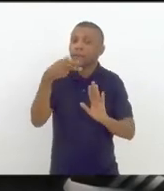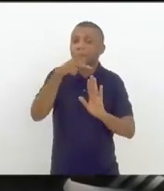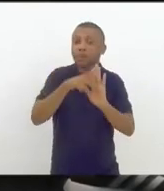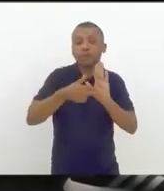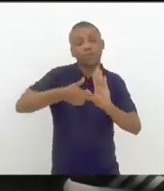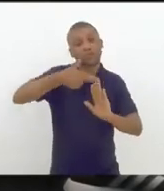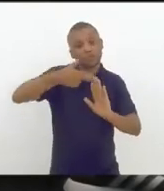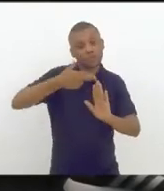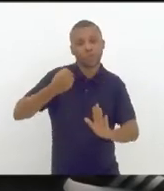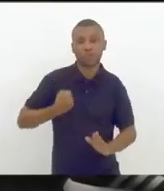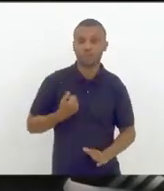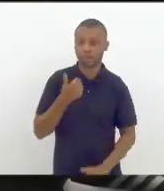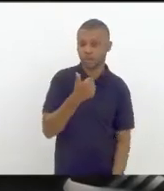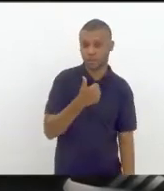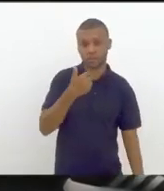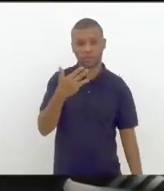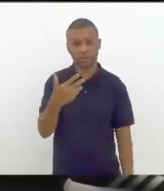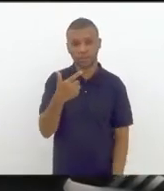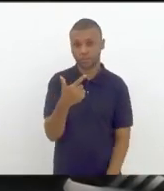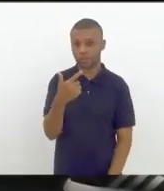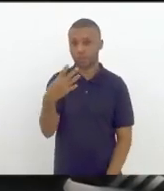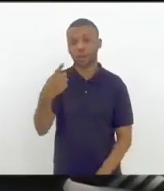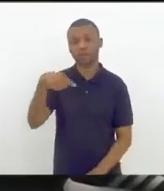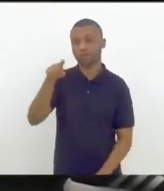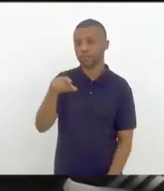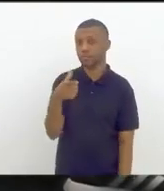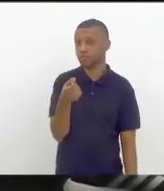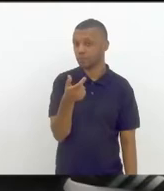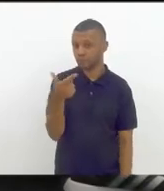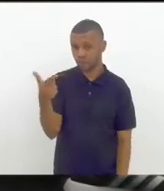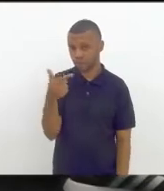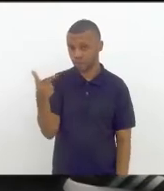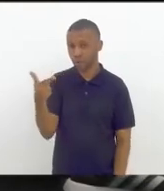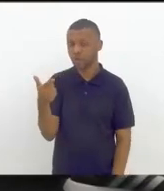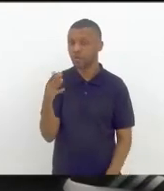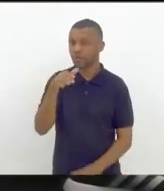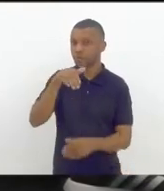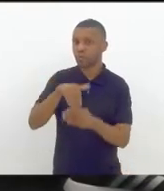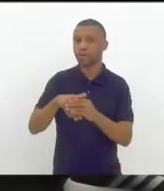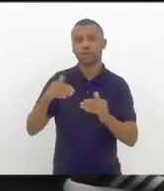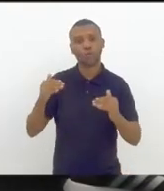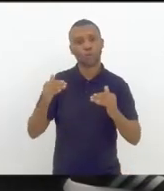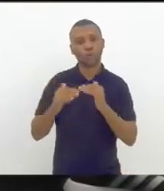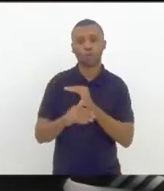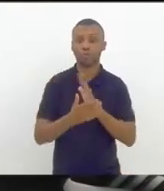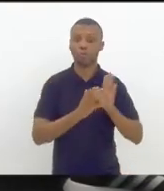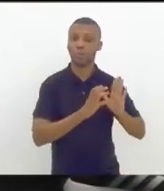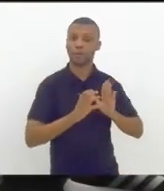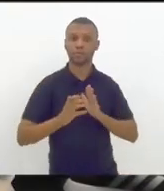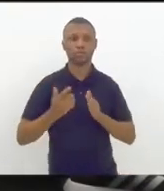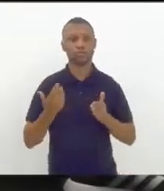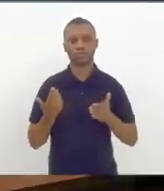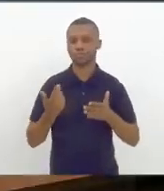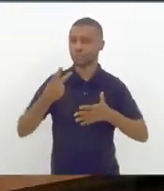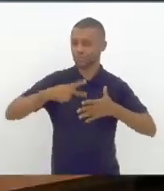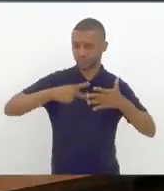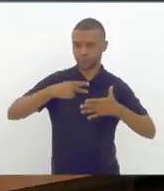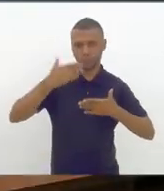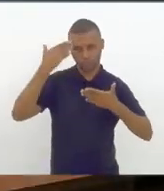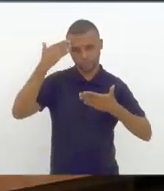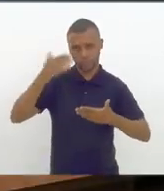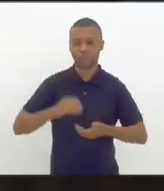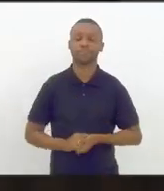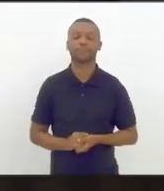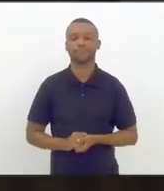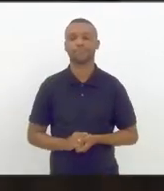resolução 1324 de 2022, o voto contrário da bancada do PSOL. Muito obrigada. O